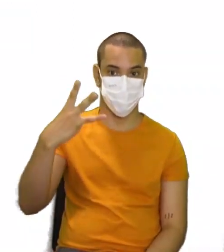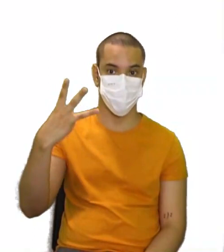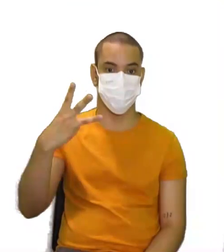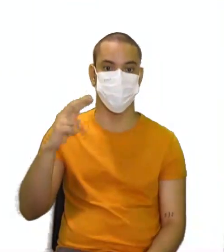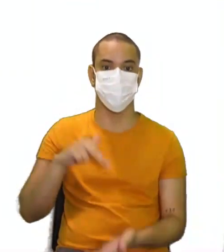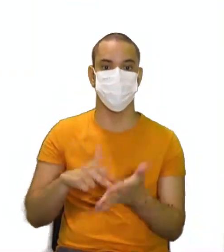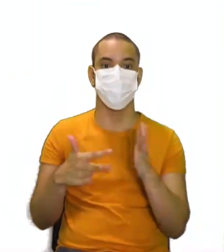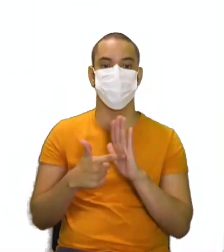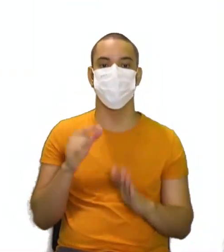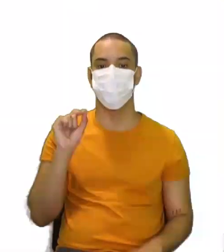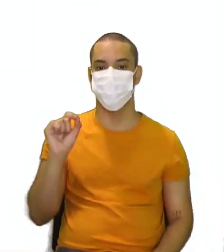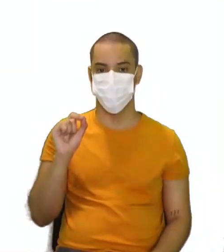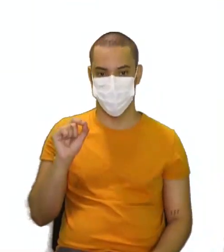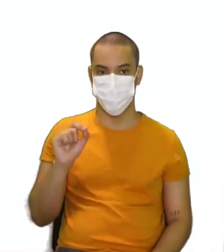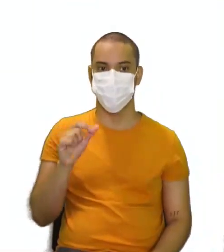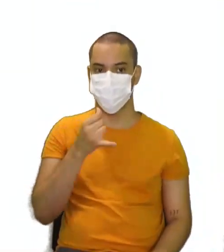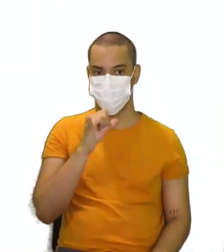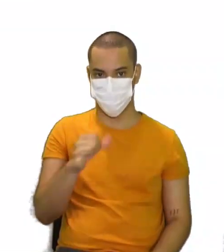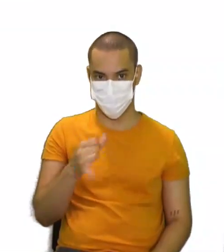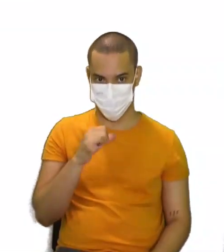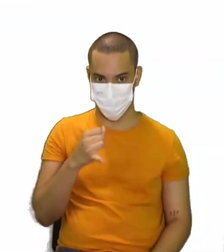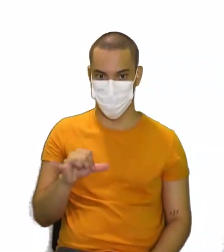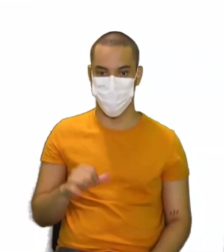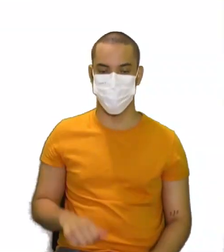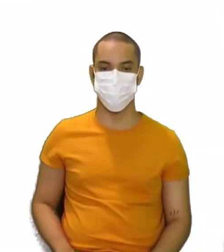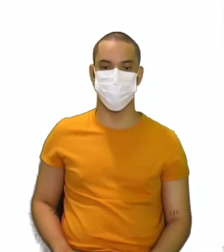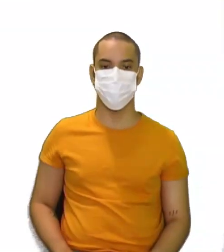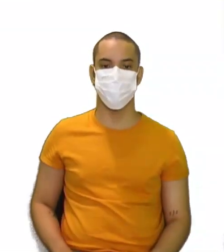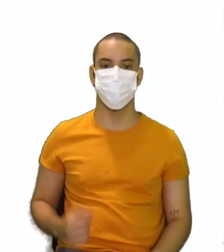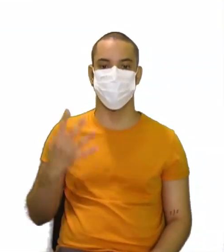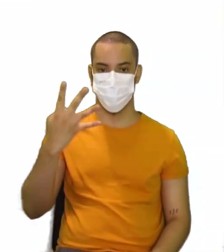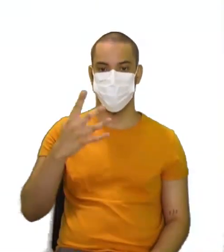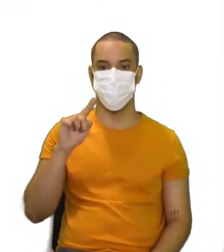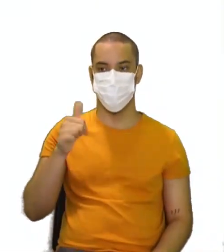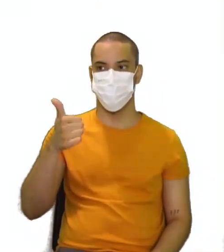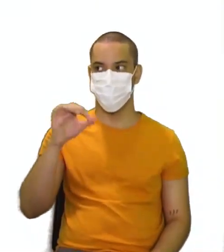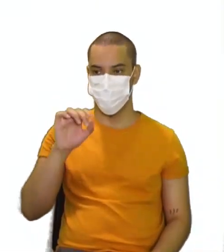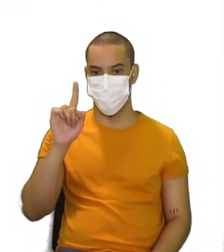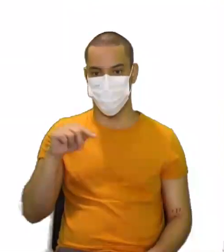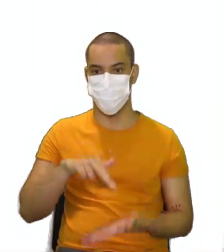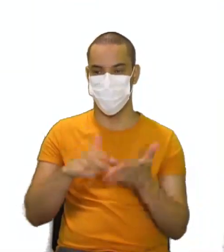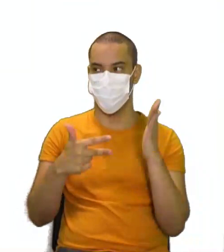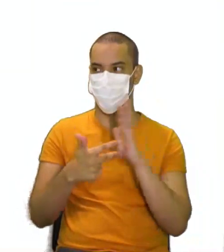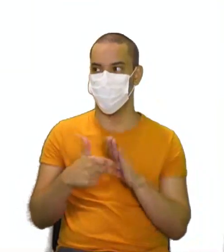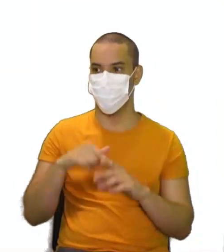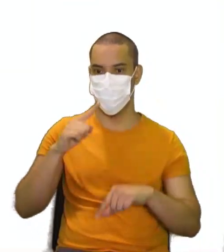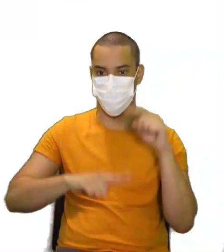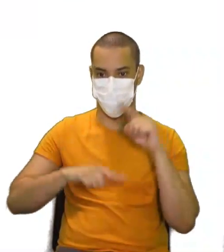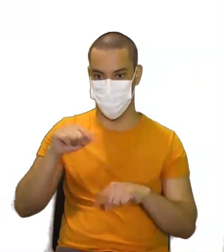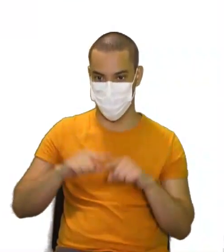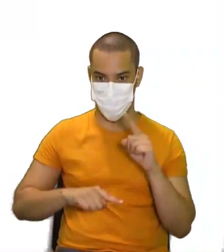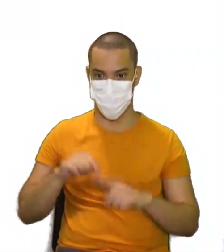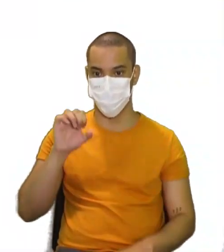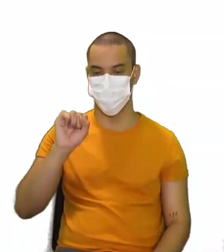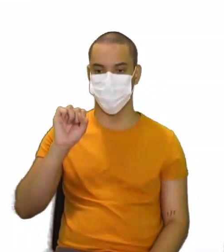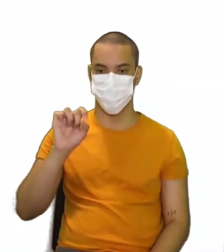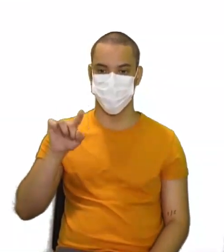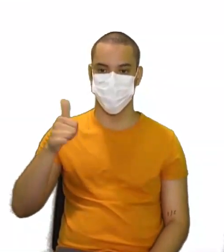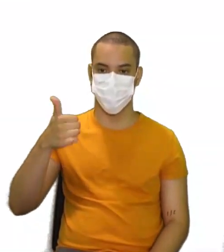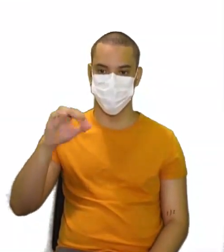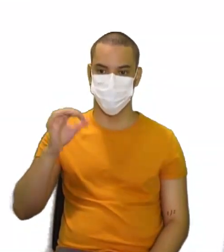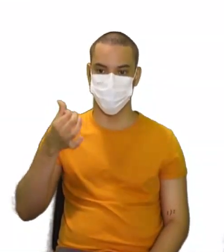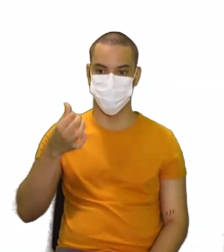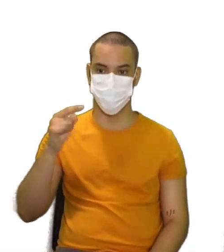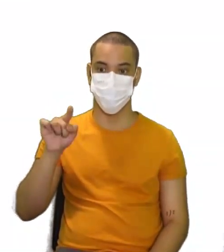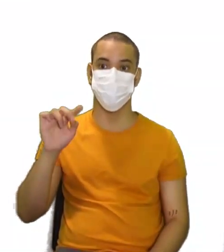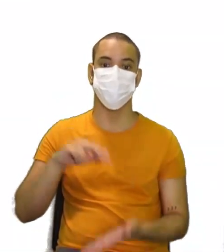o campo magnético. 4 vezes 10 a menos 10, que é a carga. 8 vezes 10 a menos 6, que é o